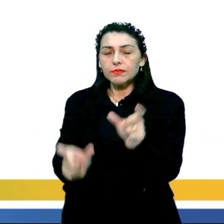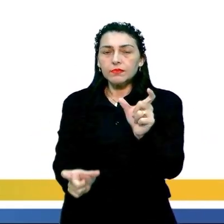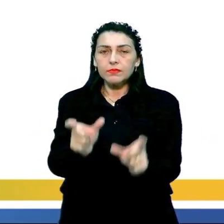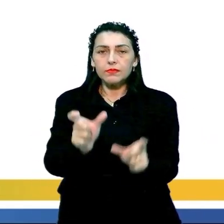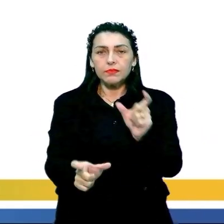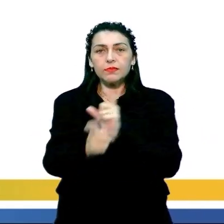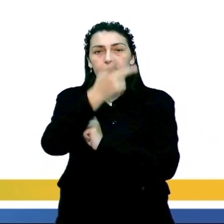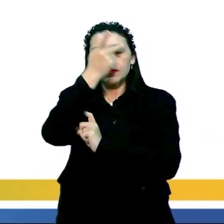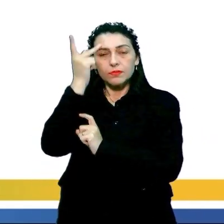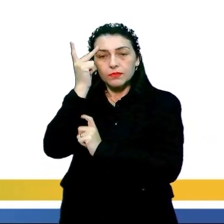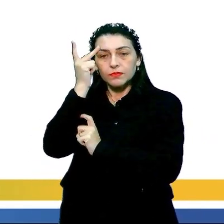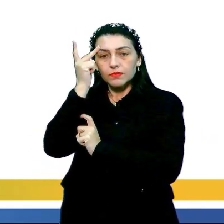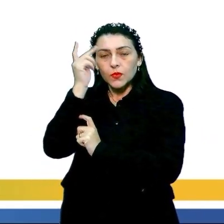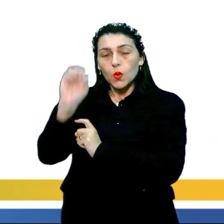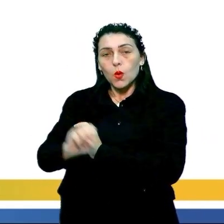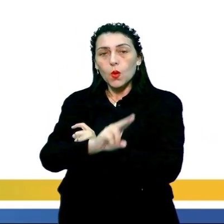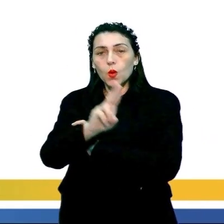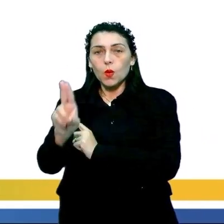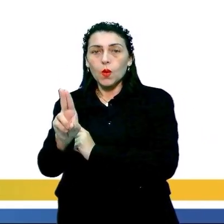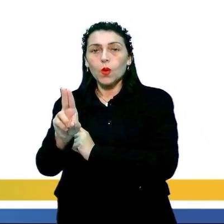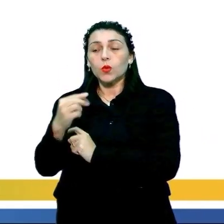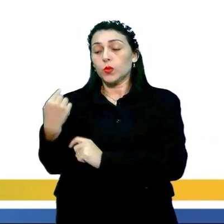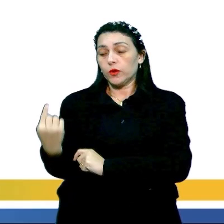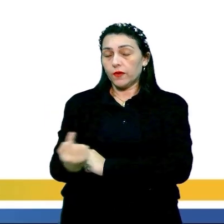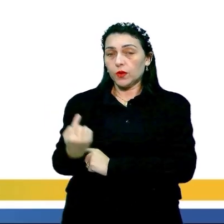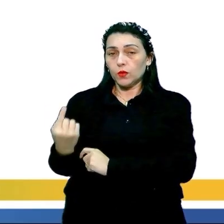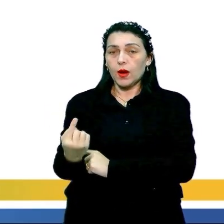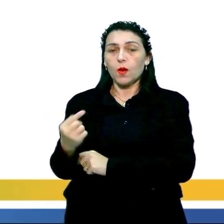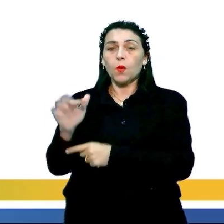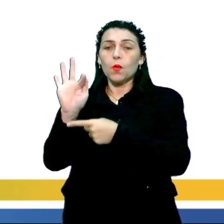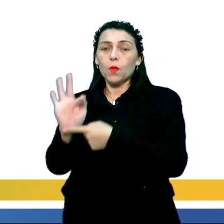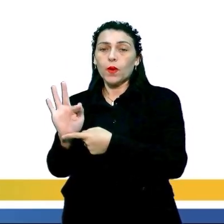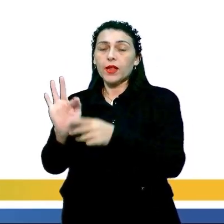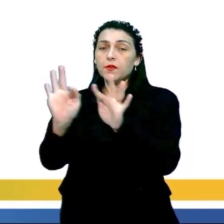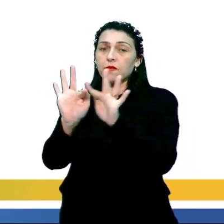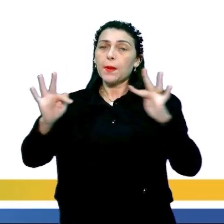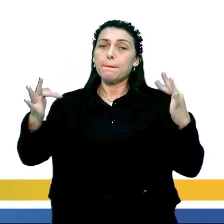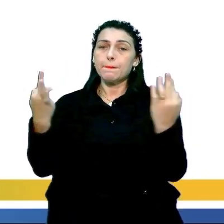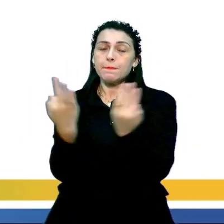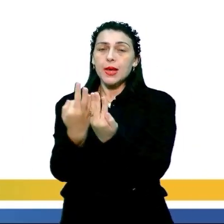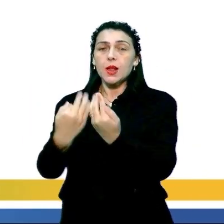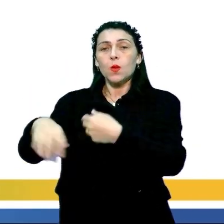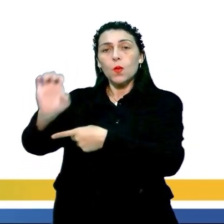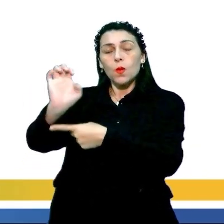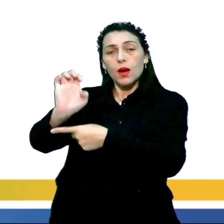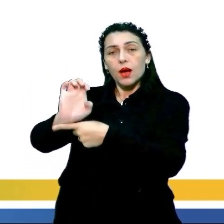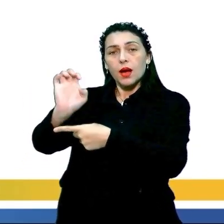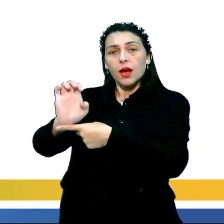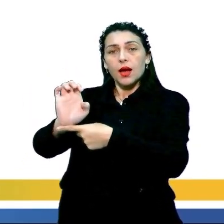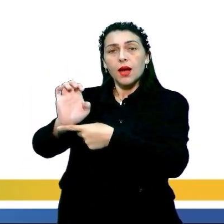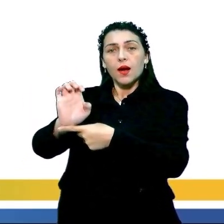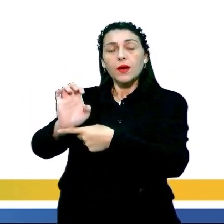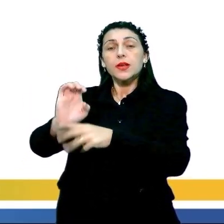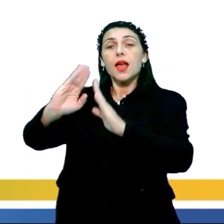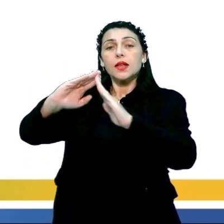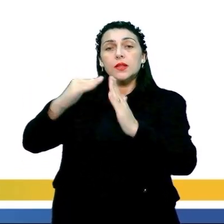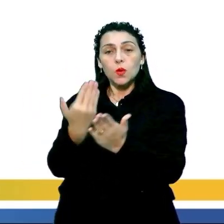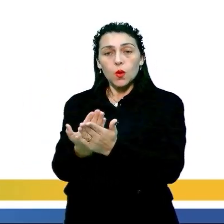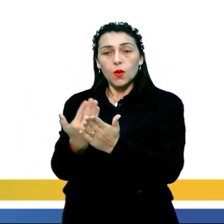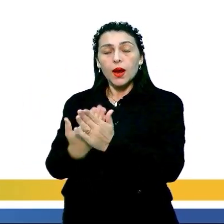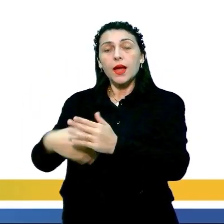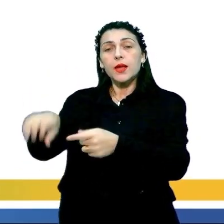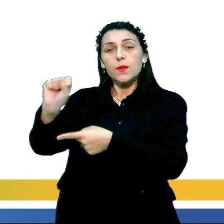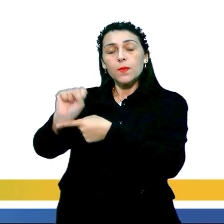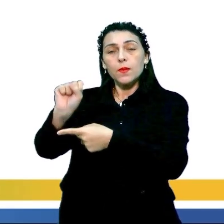é de indivíduo ou individual, né? O F é de família, o E é de escola e